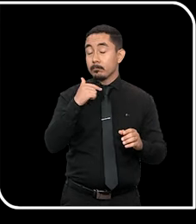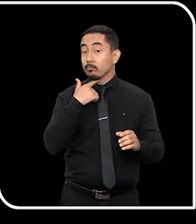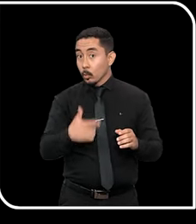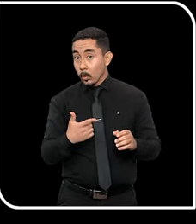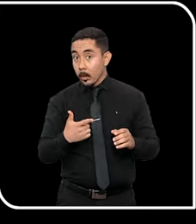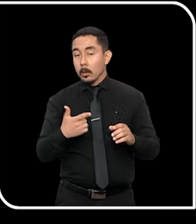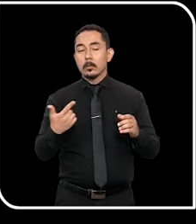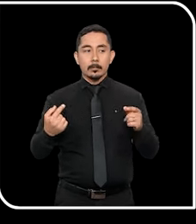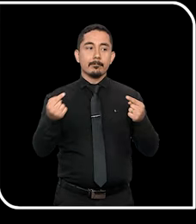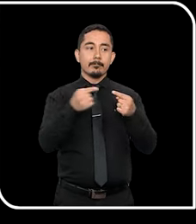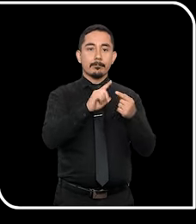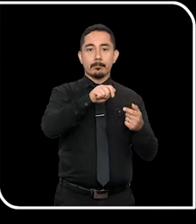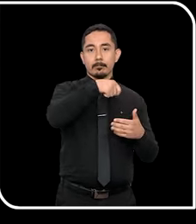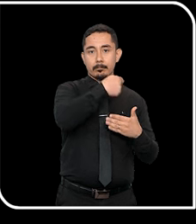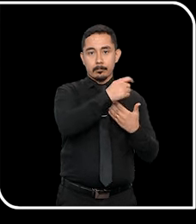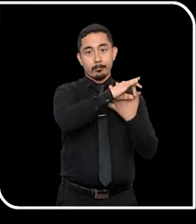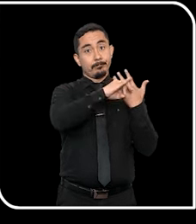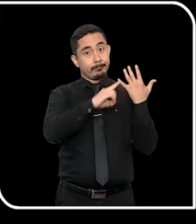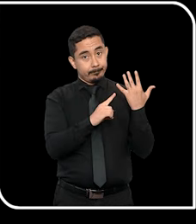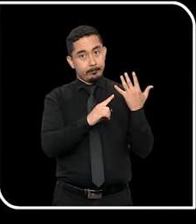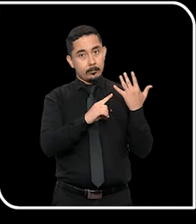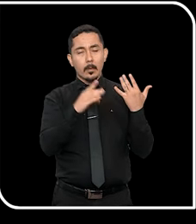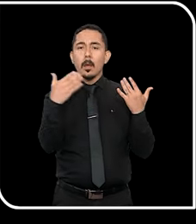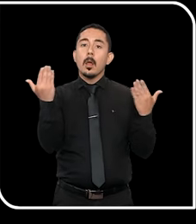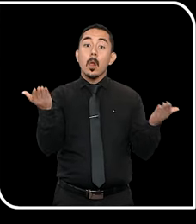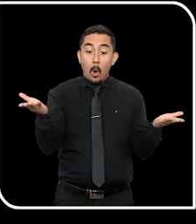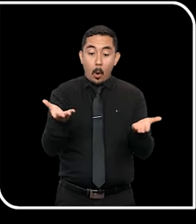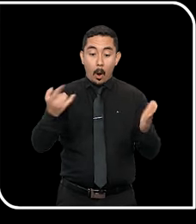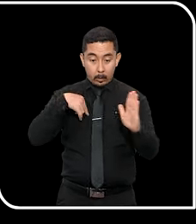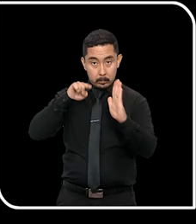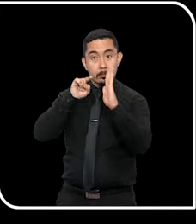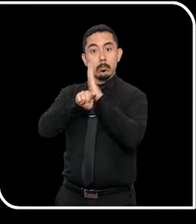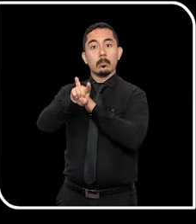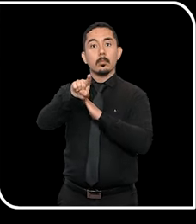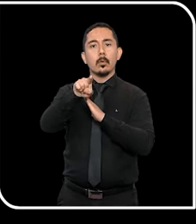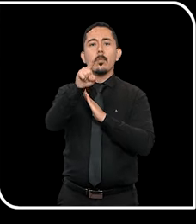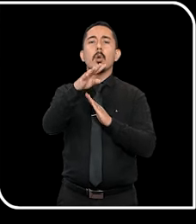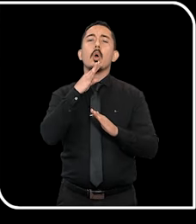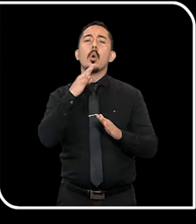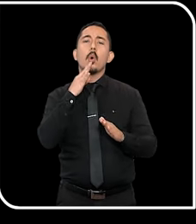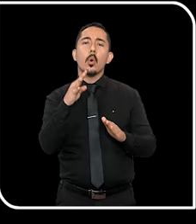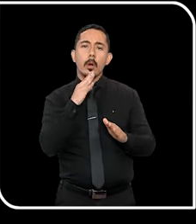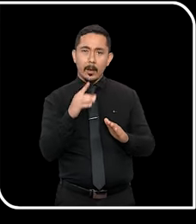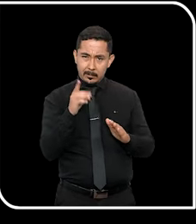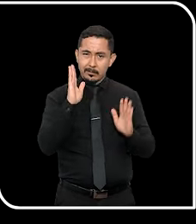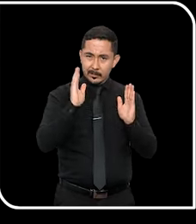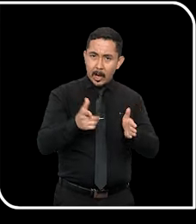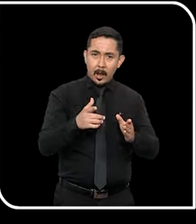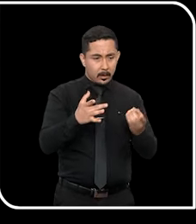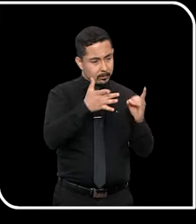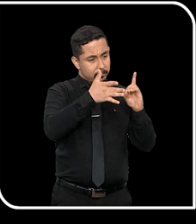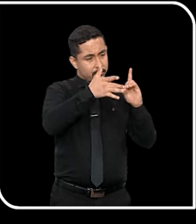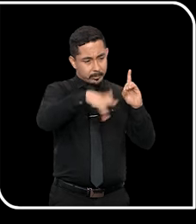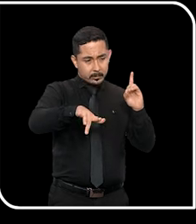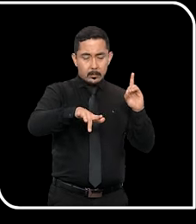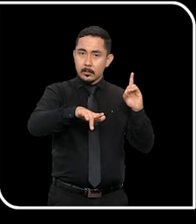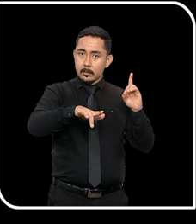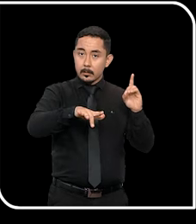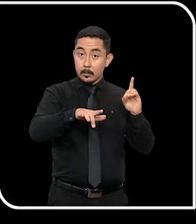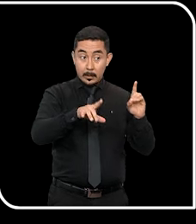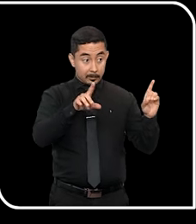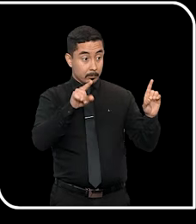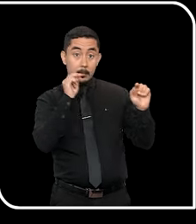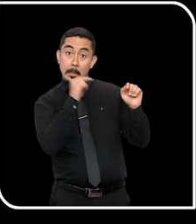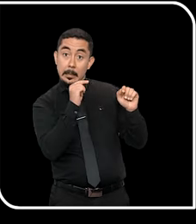sociedade com as demais pessoas então eu pergunto para vocês né Vocês já ouviram falar sobre isso o quanto que esse tema